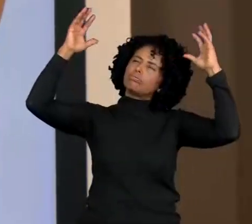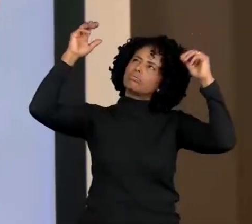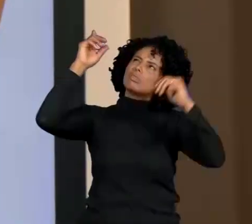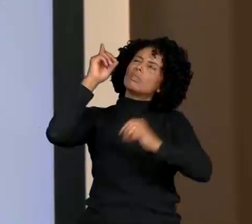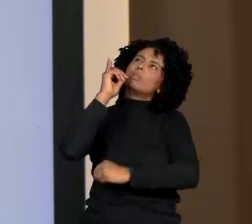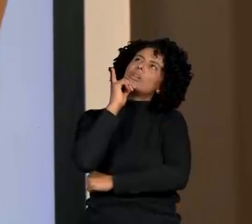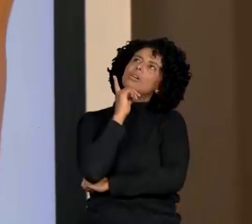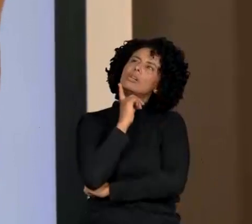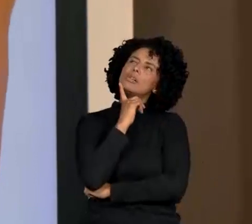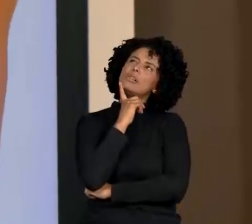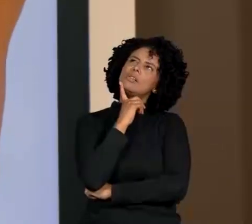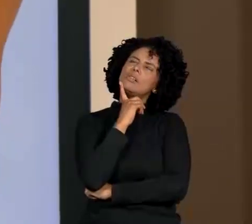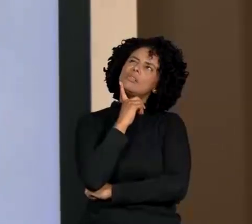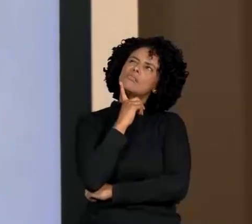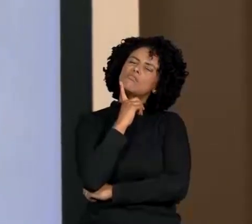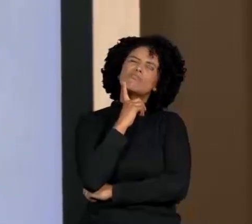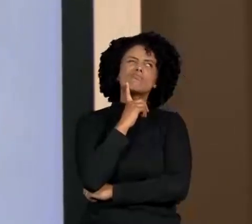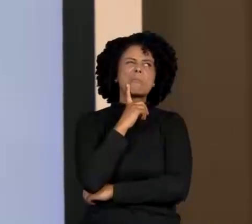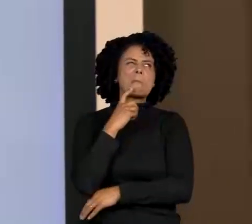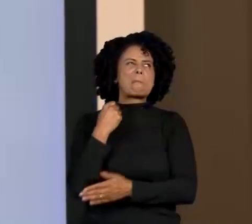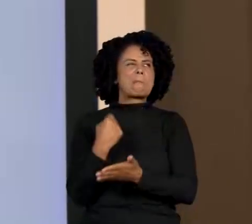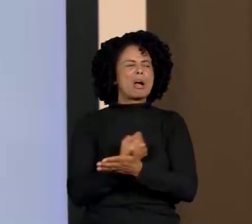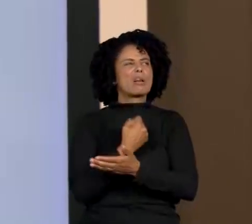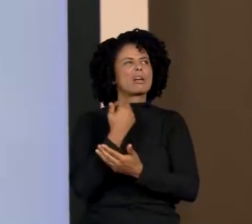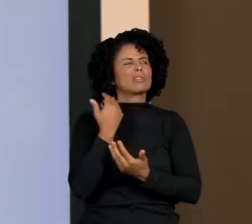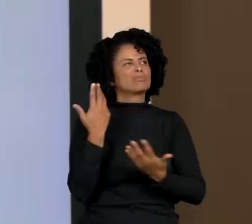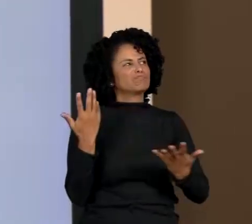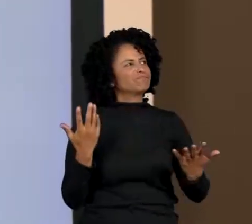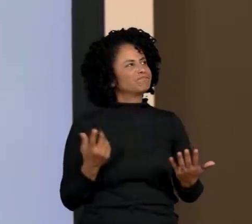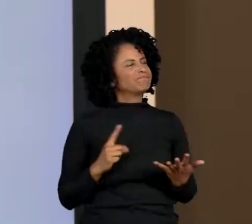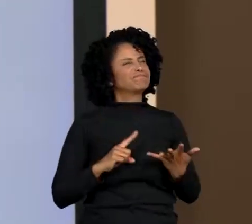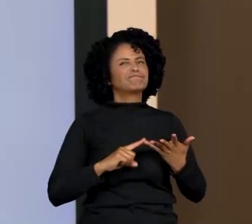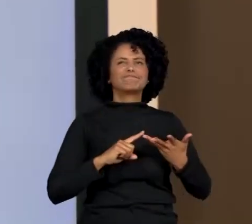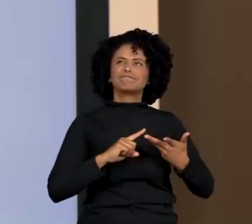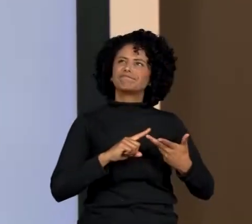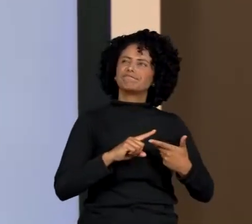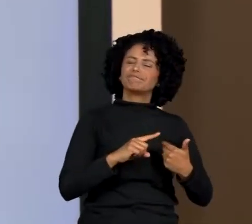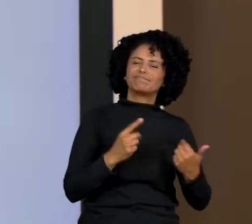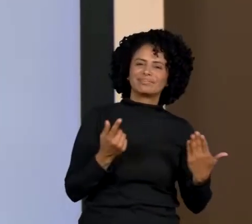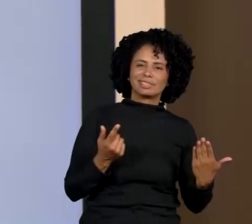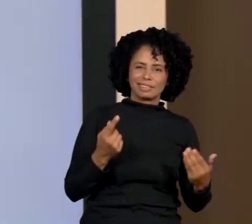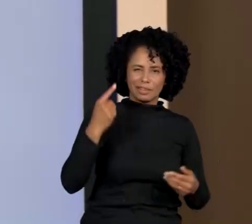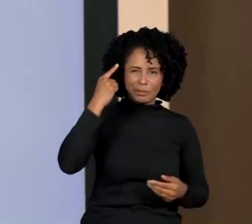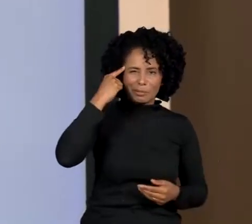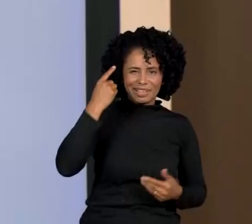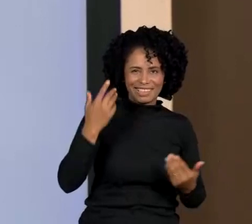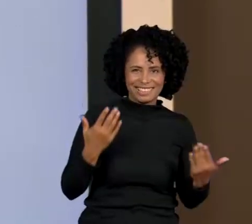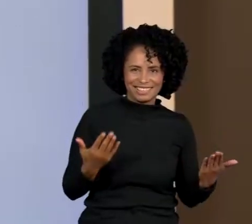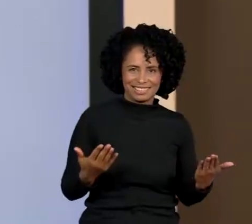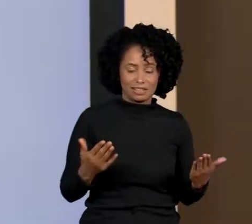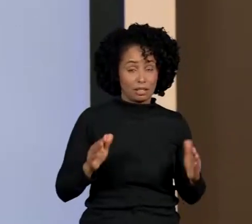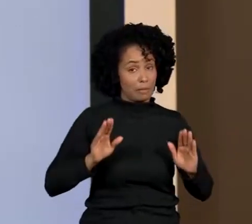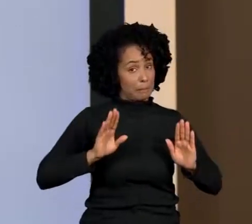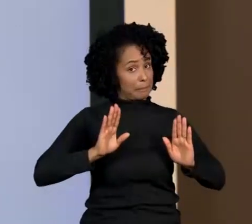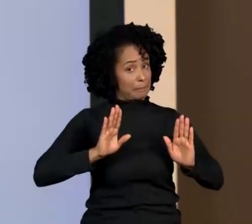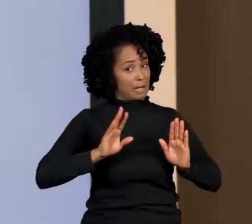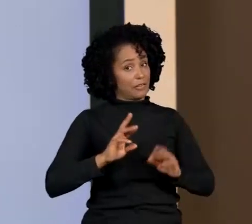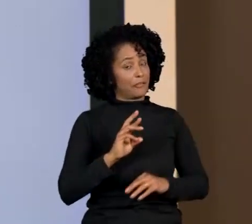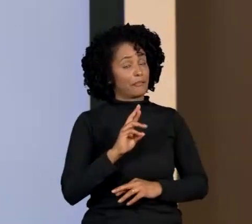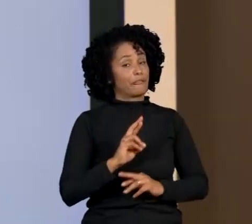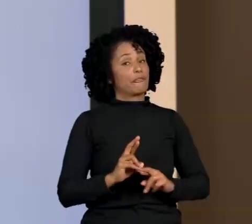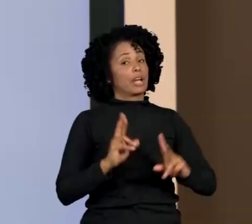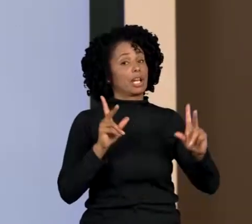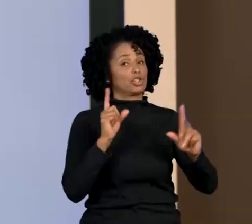pensamento. Um balão de pensamento. Só que eu destaquei uma coisinha diferente